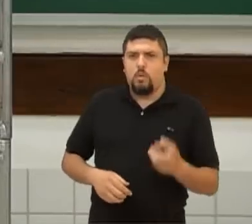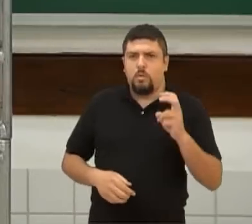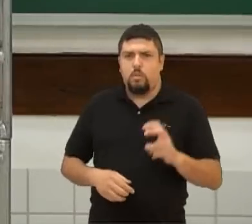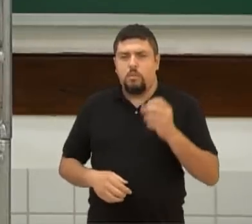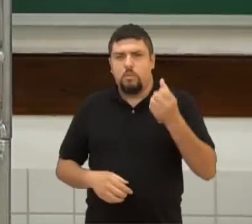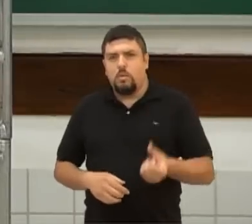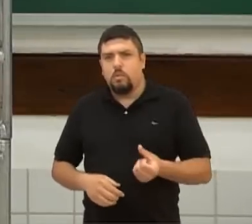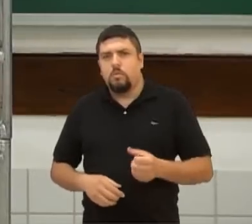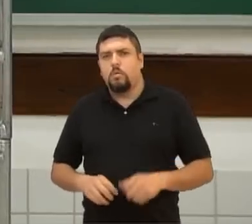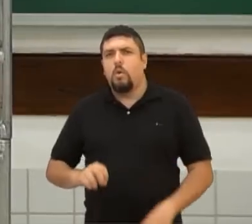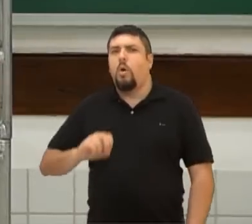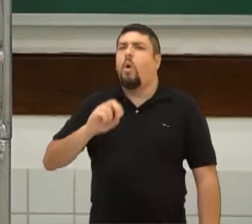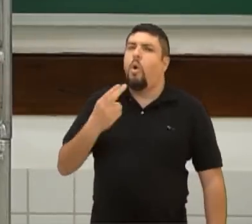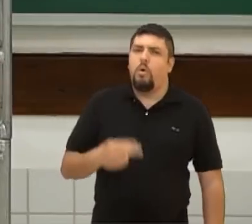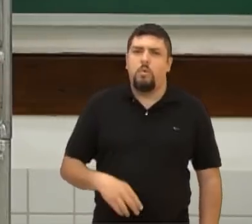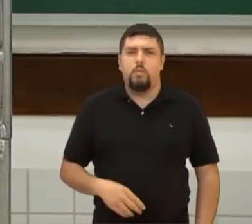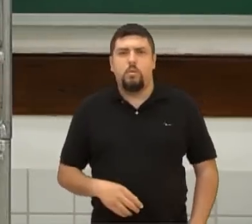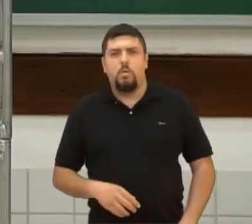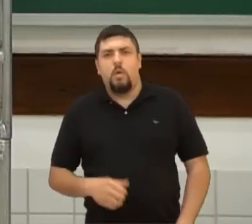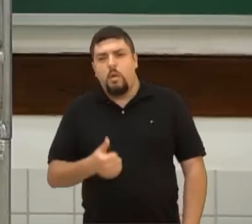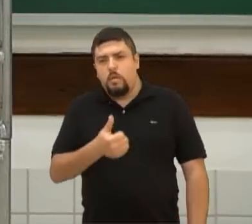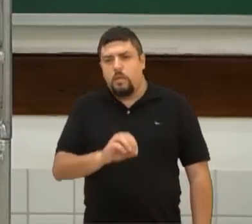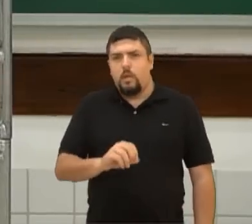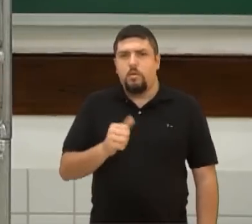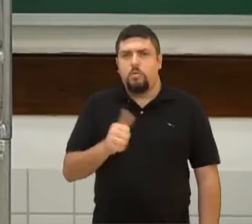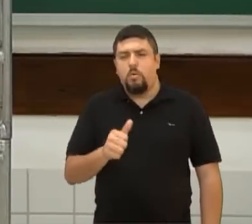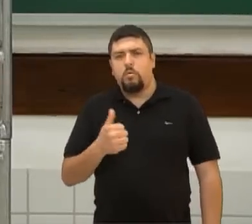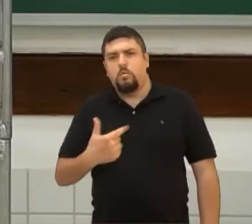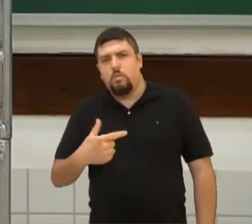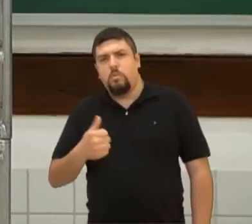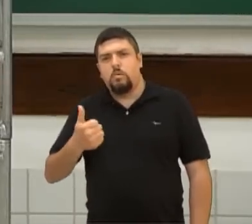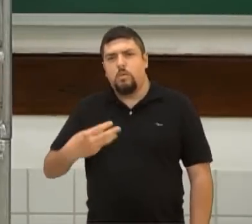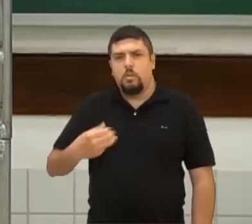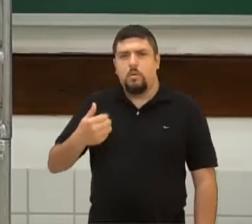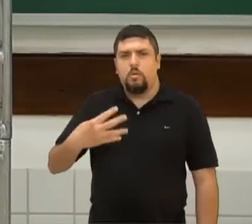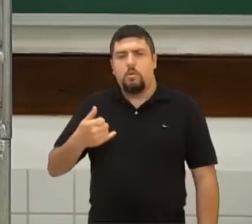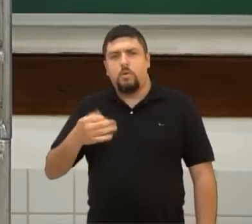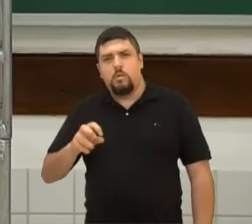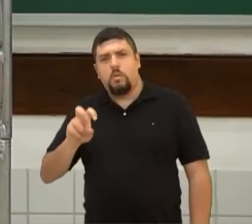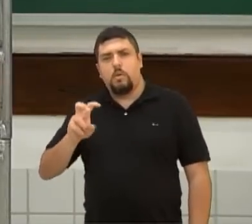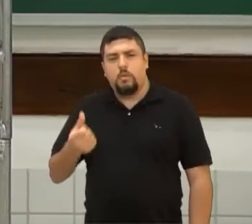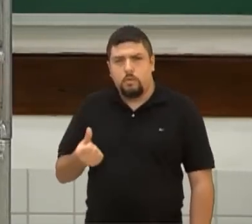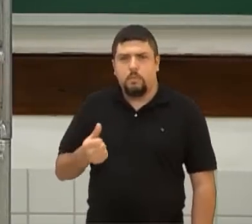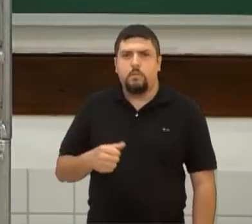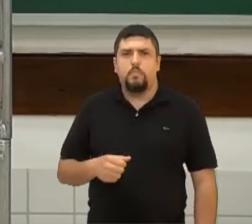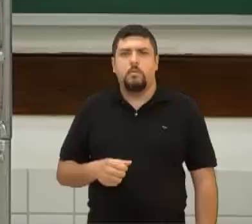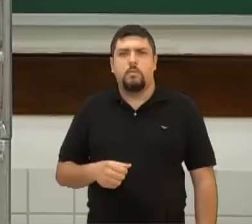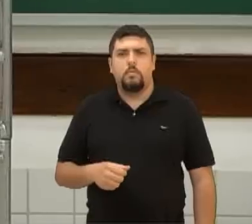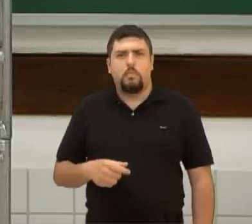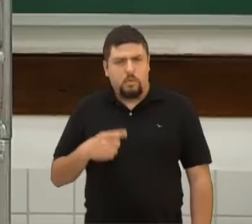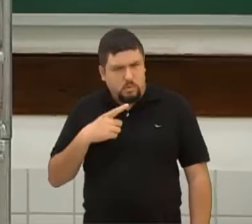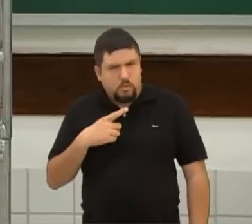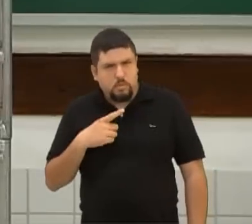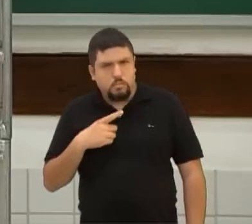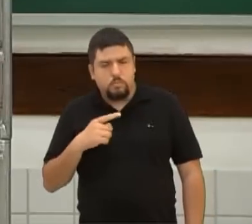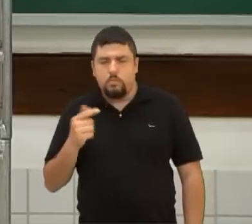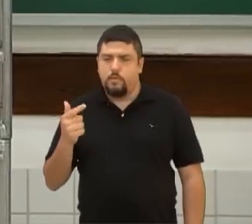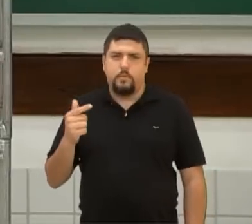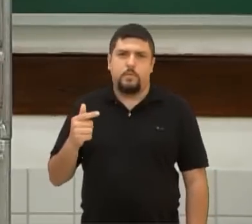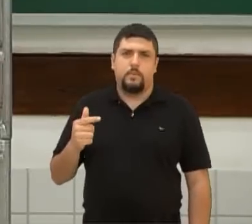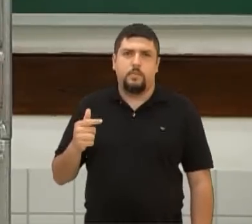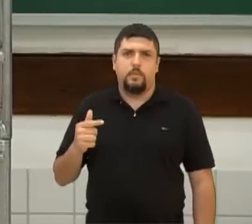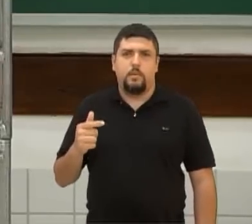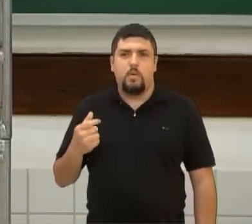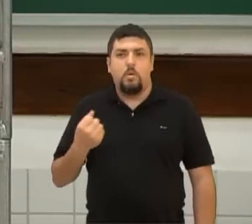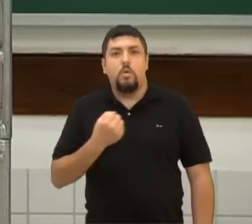6, ou então é o 10, 11, 12, 13, 14, 15, 16. Existe ordem? Não. Os números